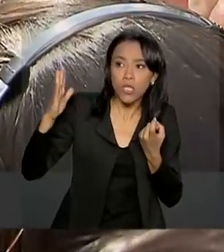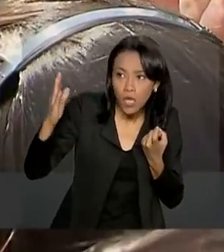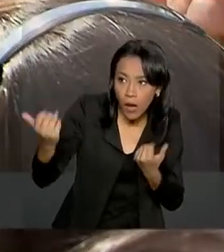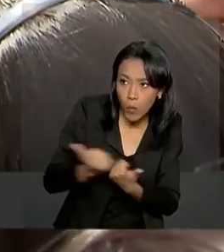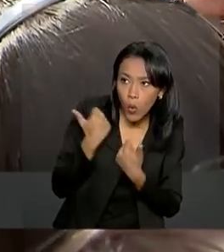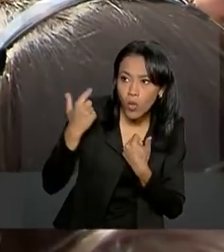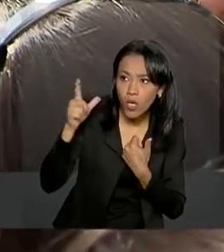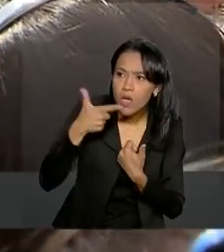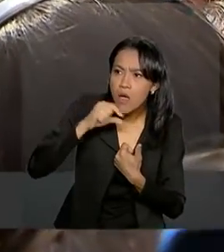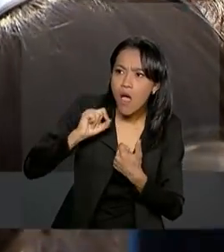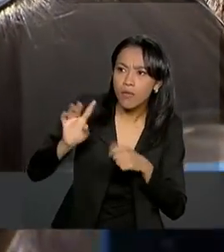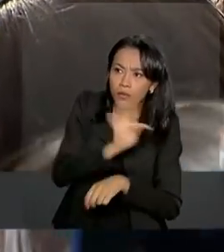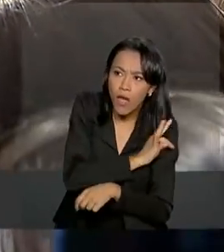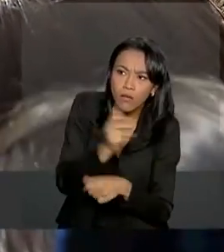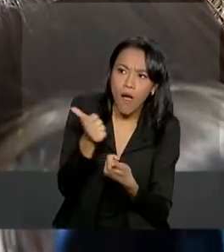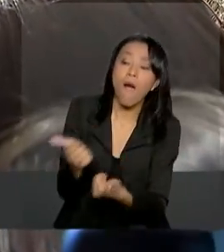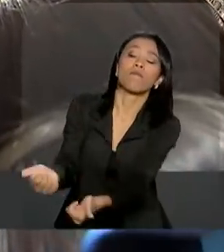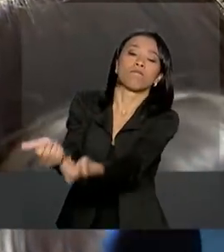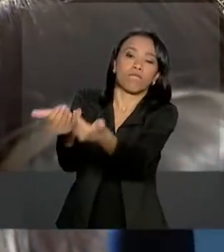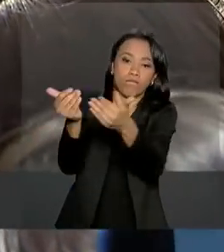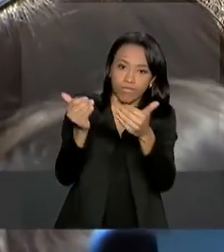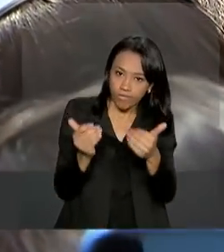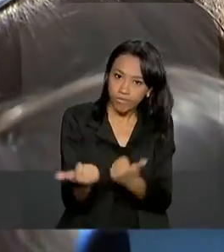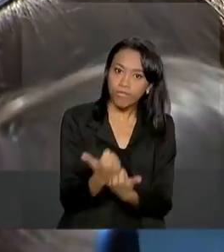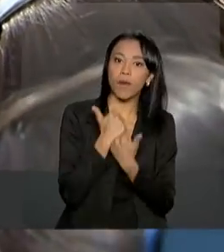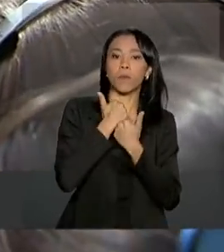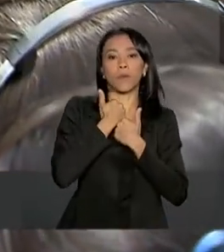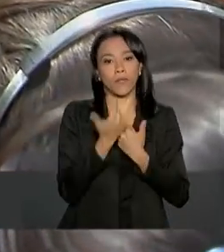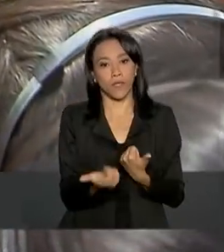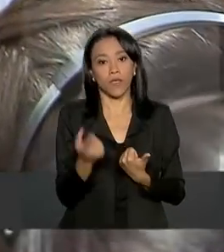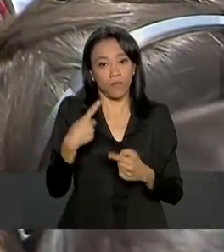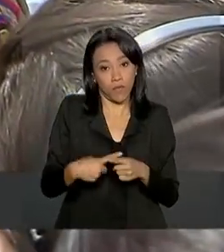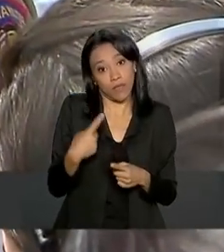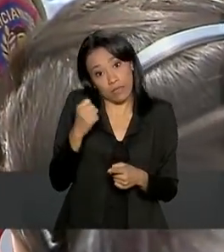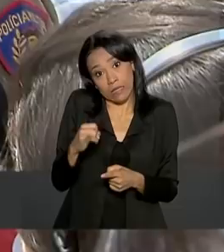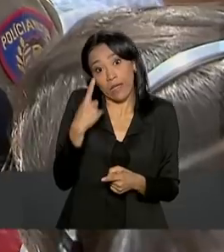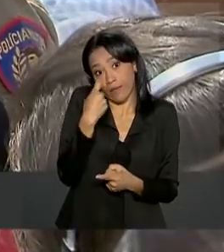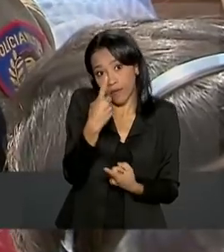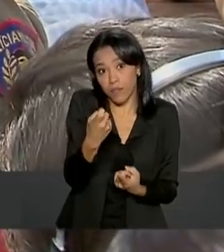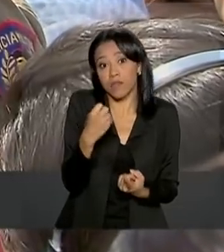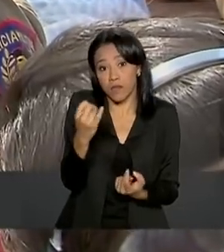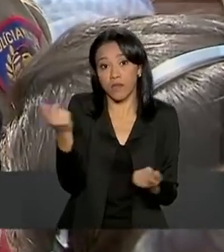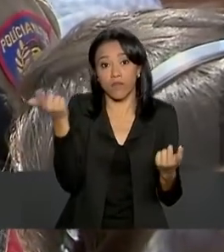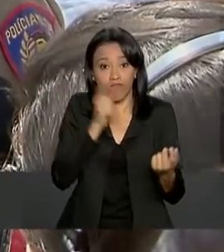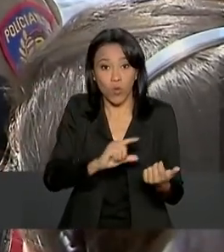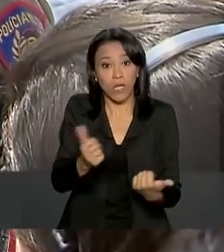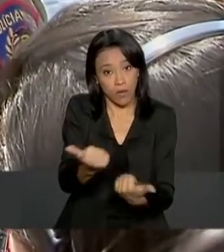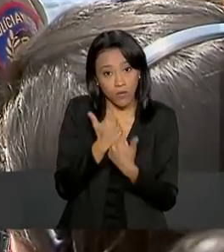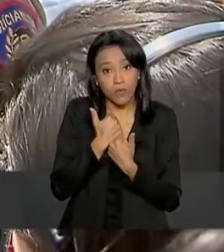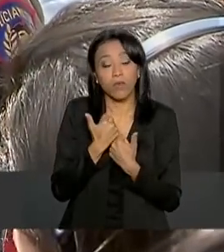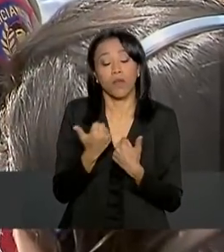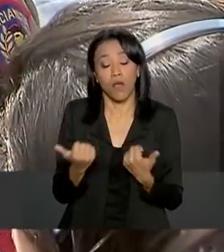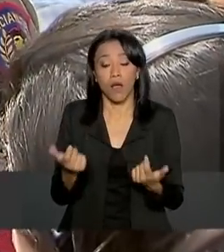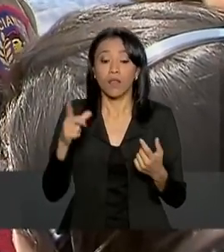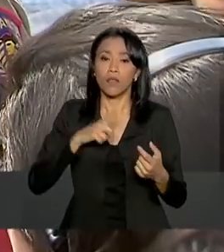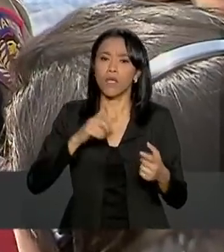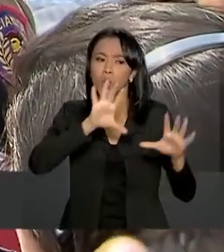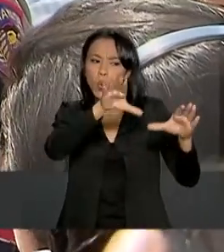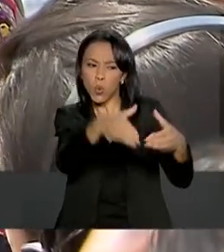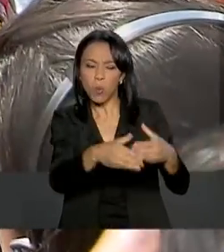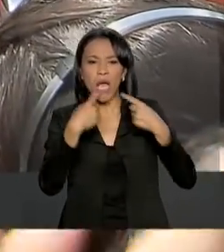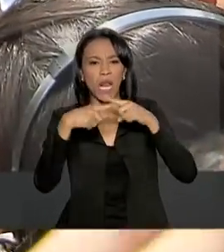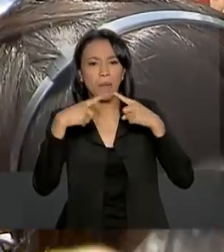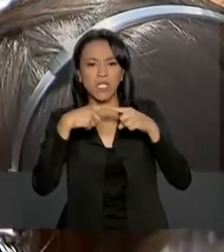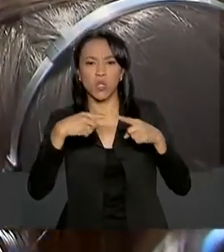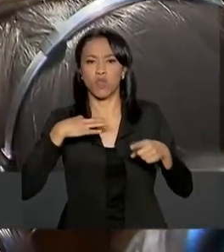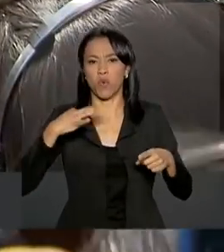gente fazer essa filtragem, fazer essa triagem, para saber se eles realmente vão ser interessantes. Existem algumas reclamações, né, de grupos grupos de voluntários que